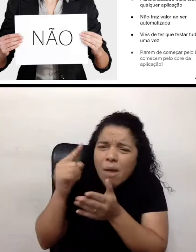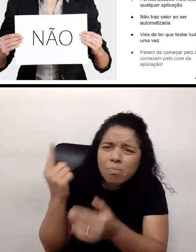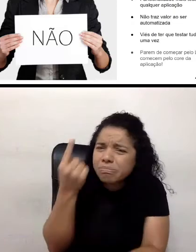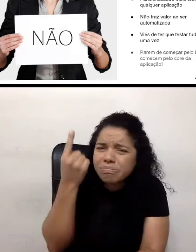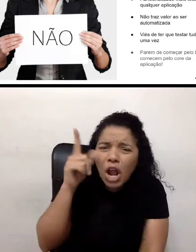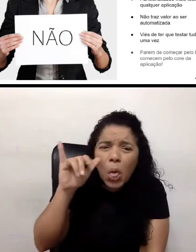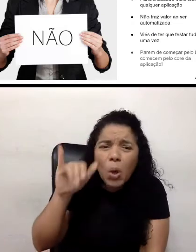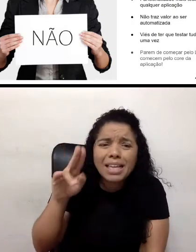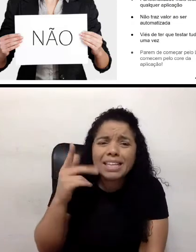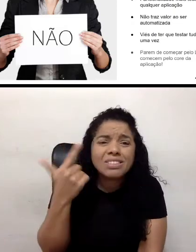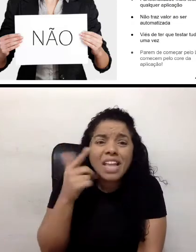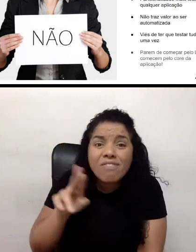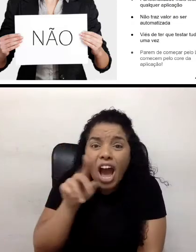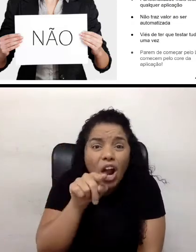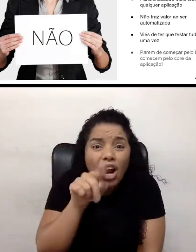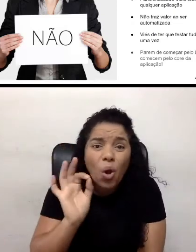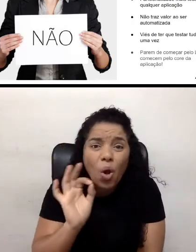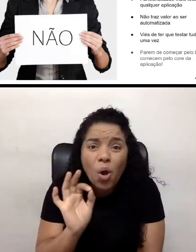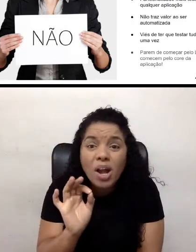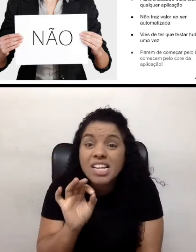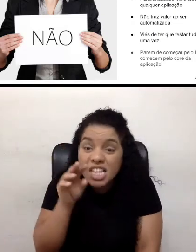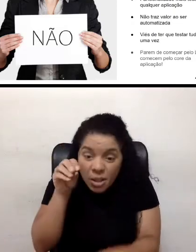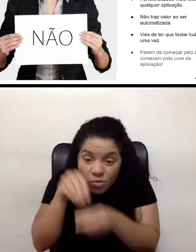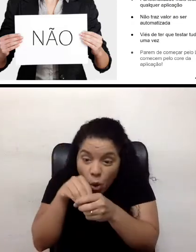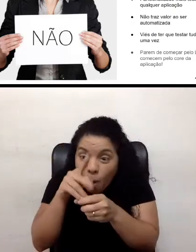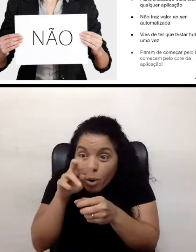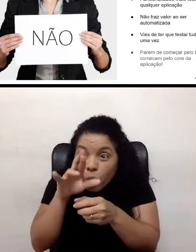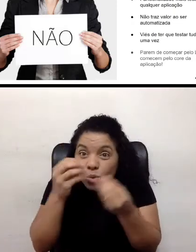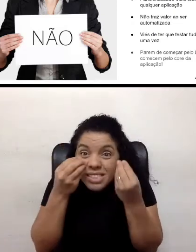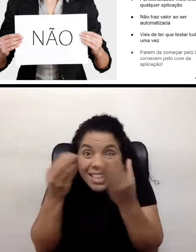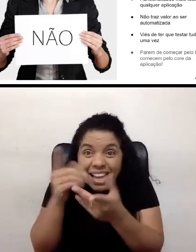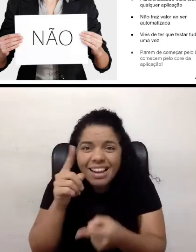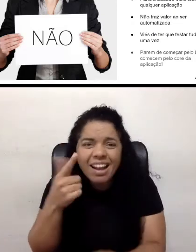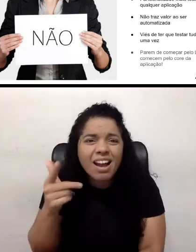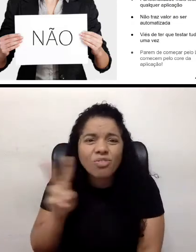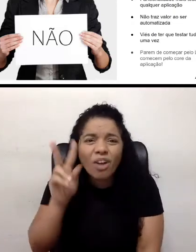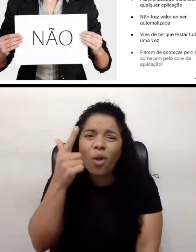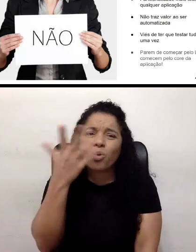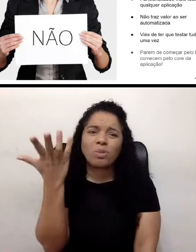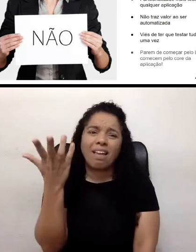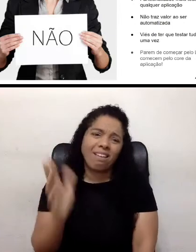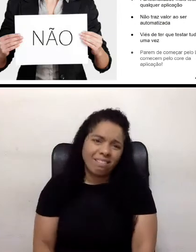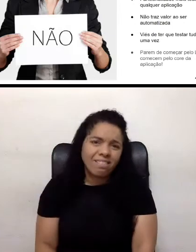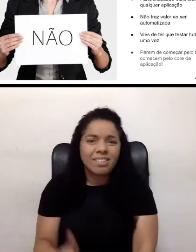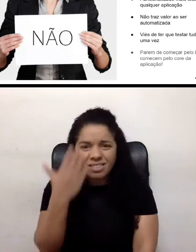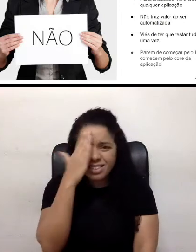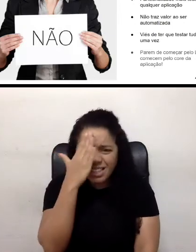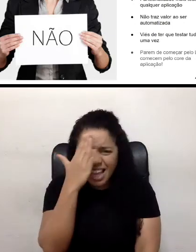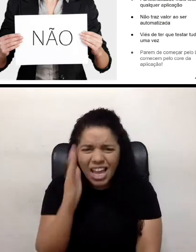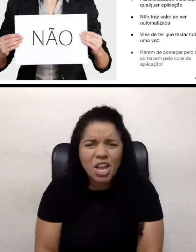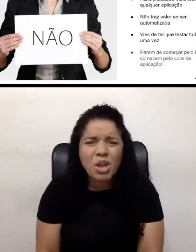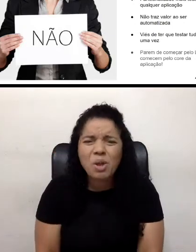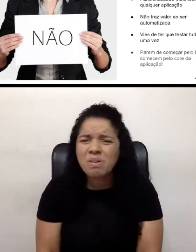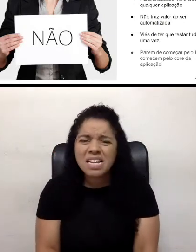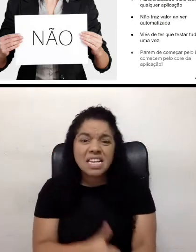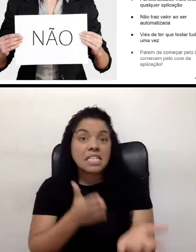tem valor. Não tem valor no produto que você está entregando. Entendeu? Tire esse viés